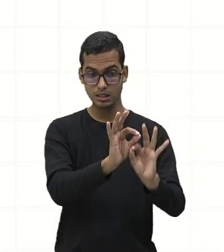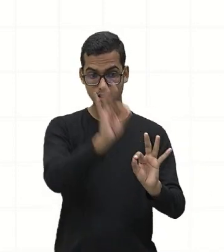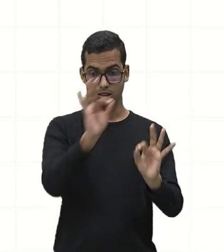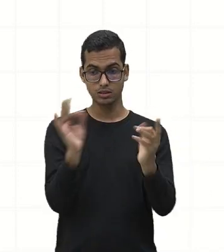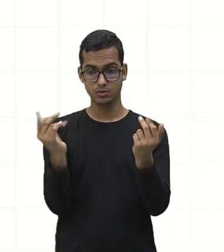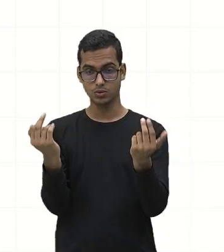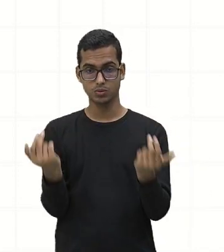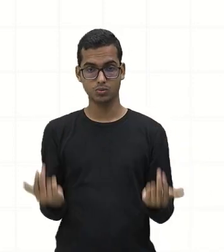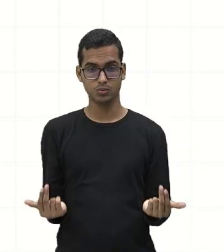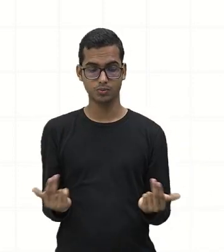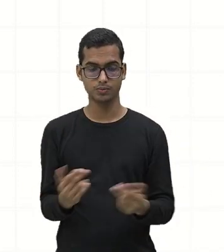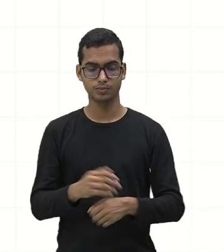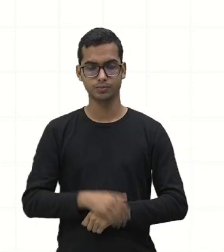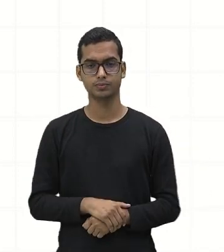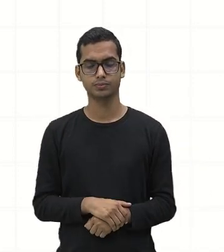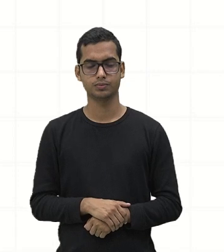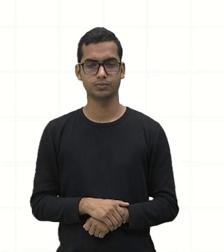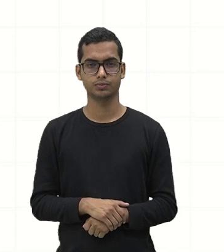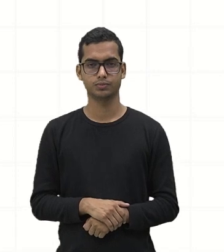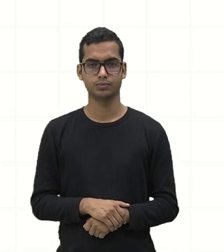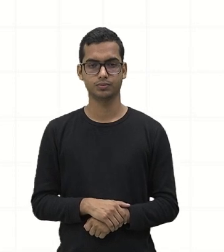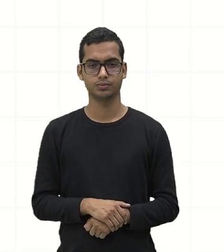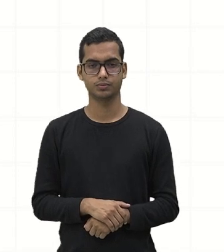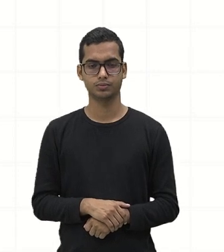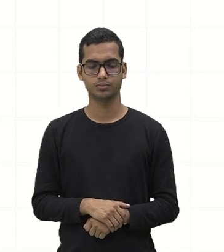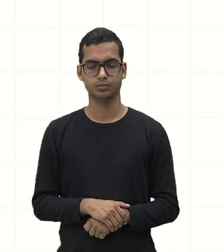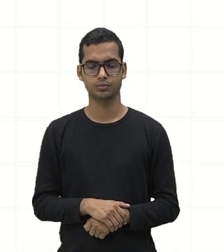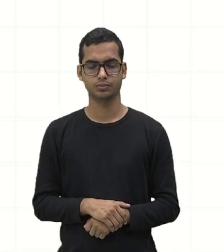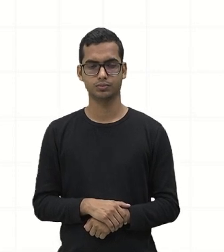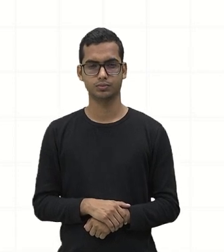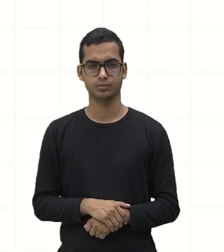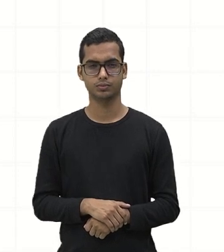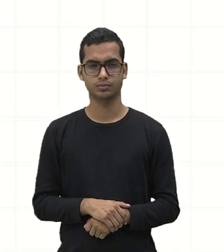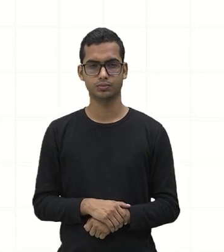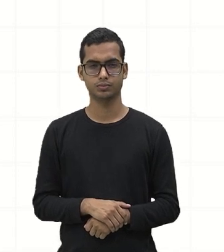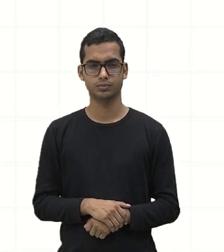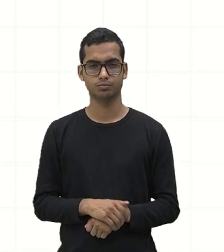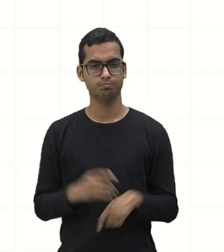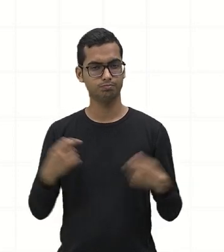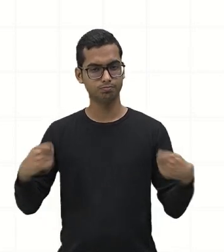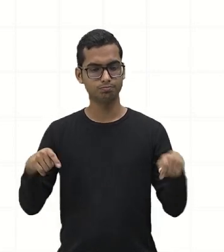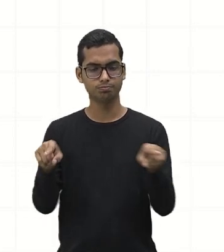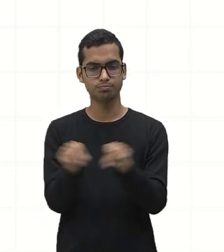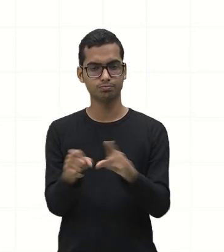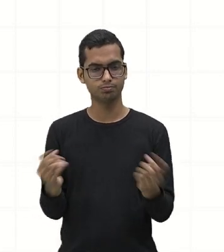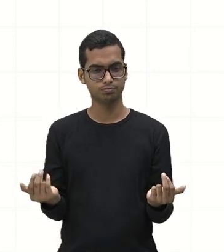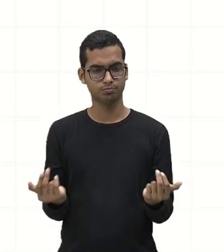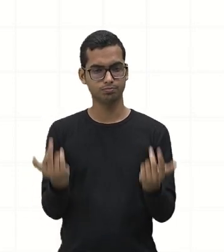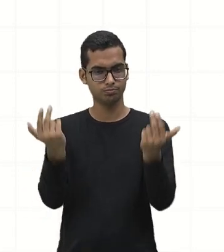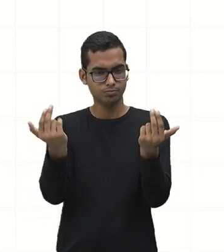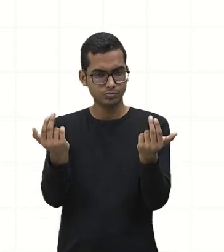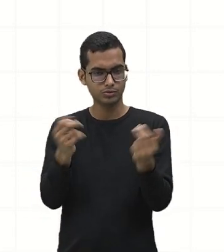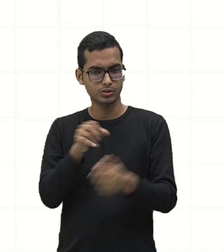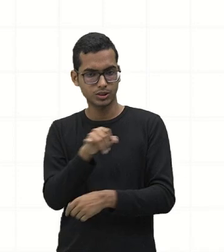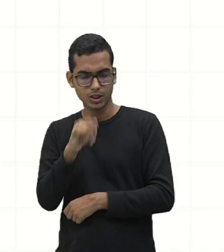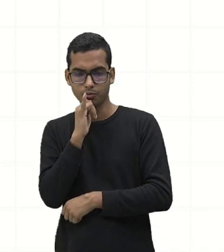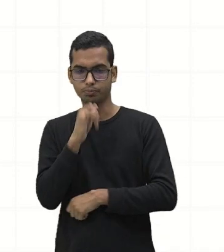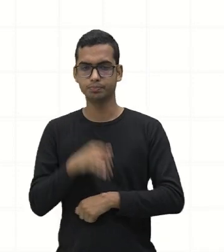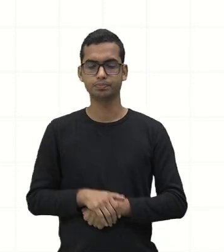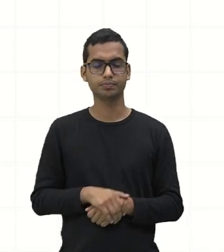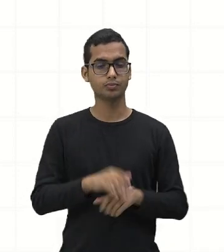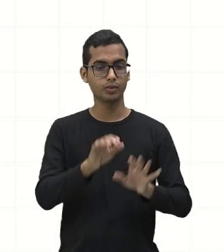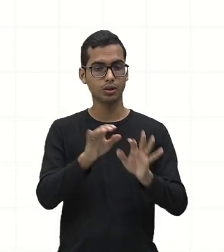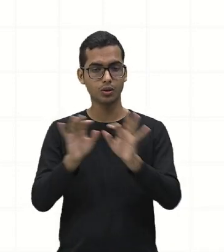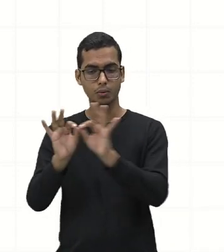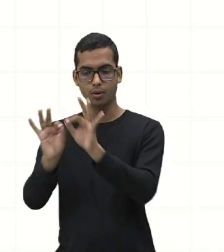esses segmentos aqui, eles devem ser proporcionais. Se esse tamanho aqui vai medir x, esse tamanho aqui vai